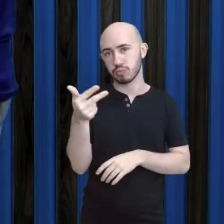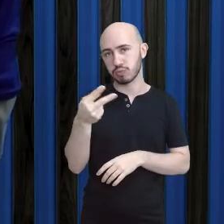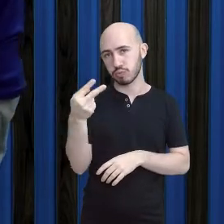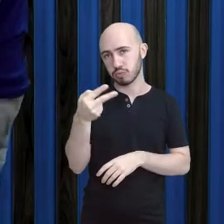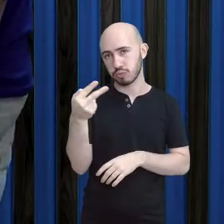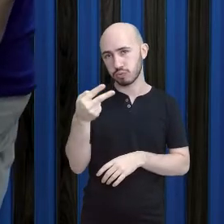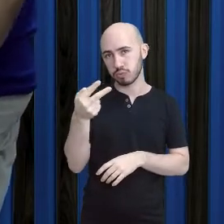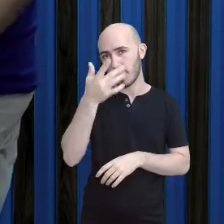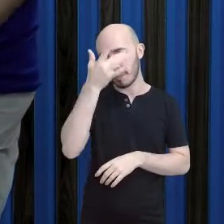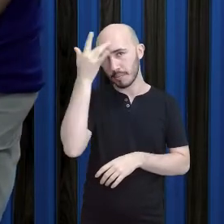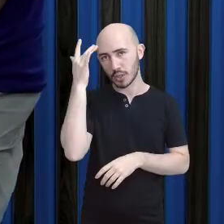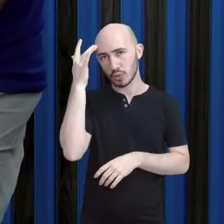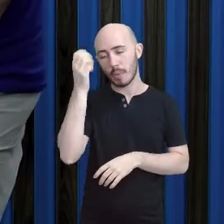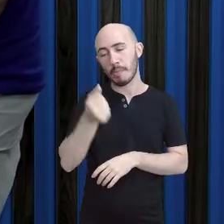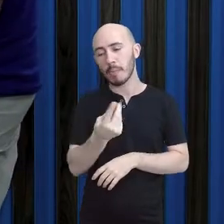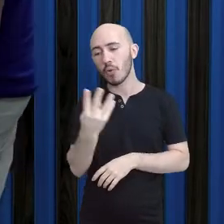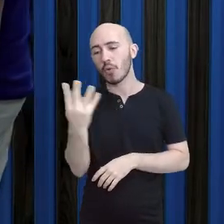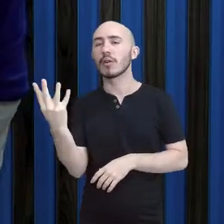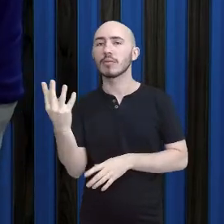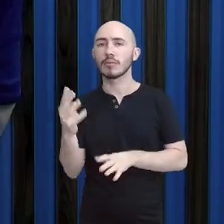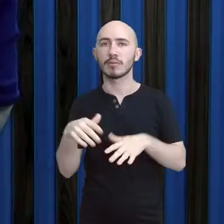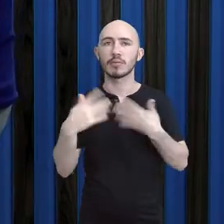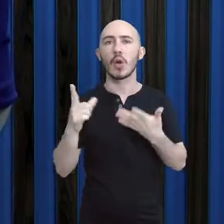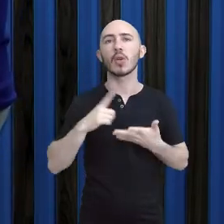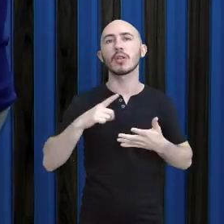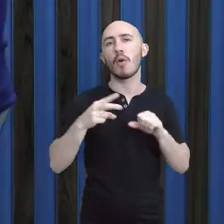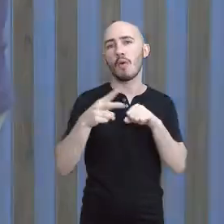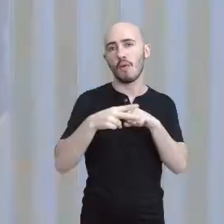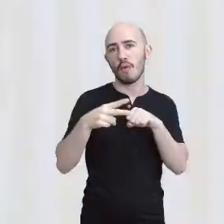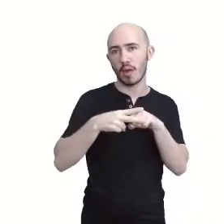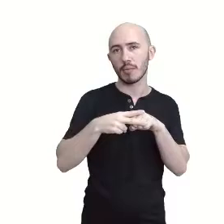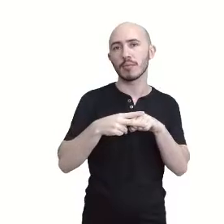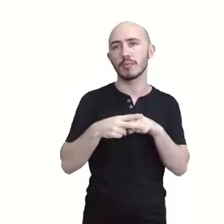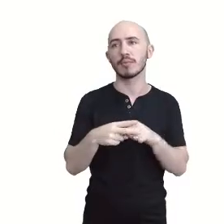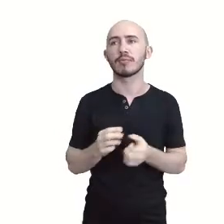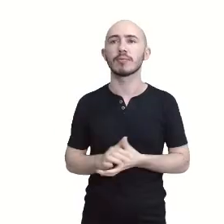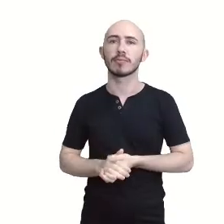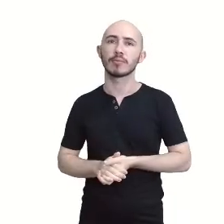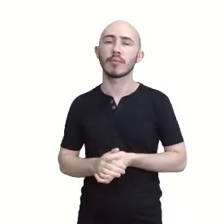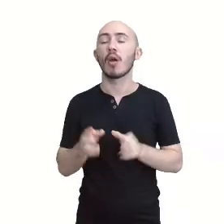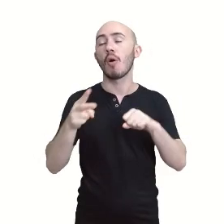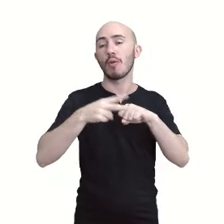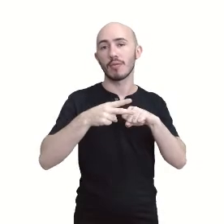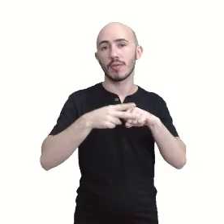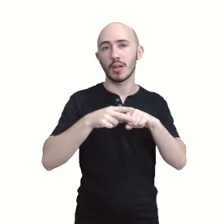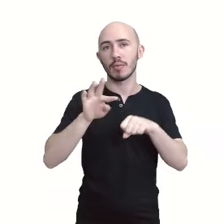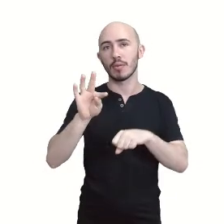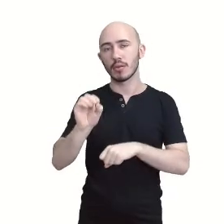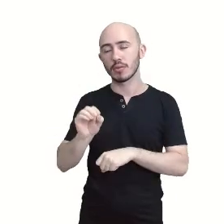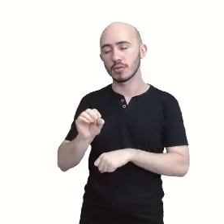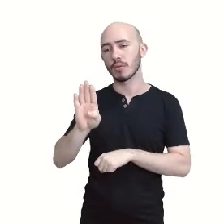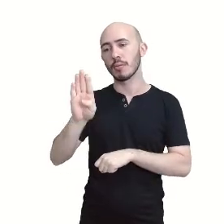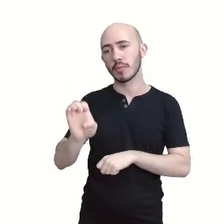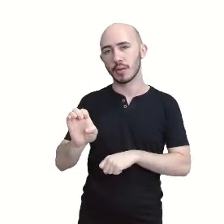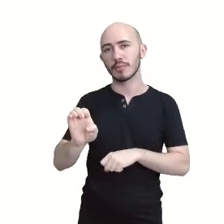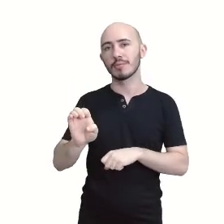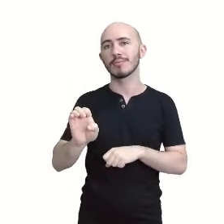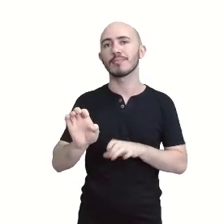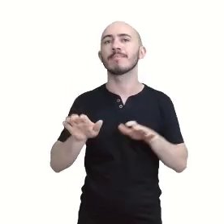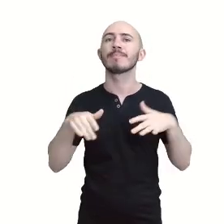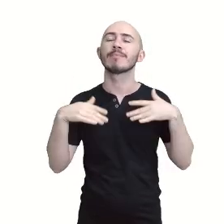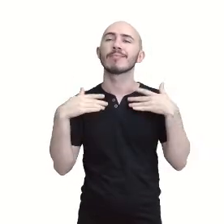nossos pronomes do caso reto, né? Os nossos sujeitos, e aqui estão os nossos verbos to be. Isso aqui, pessoal, ele é